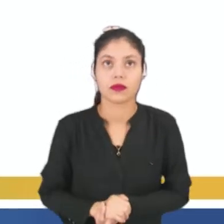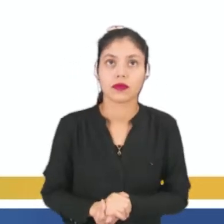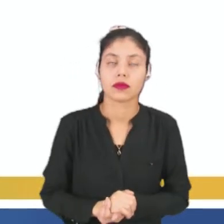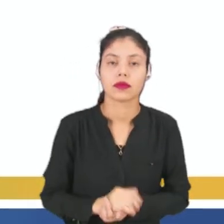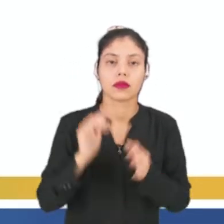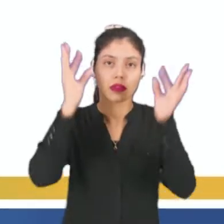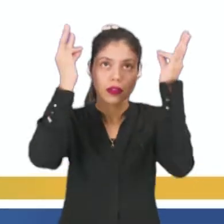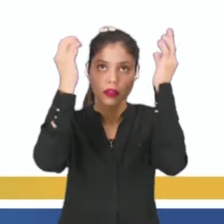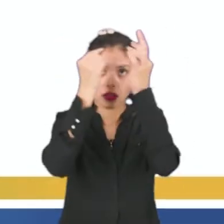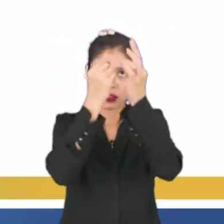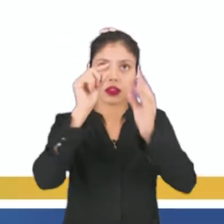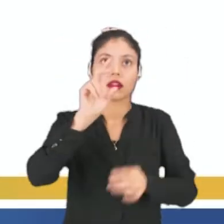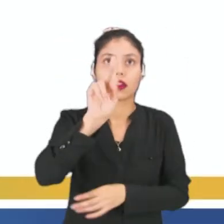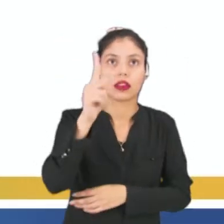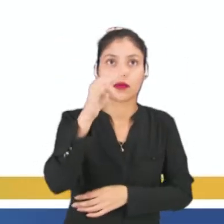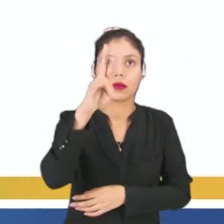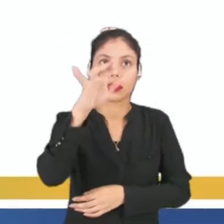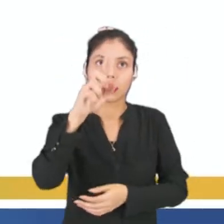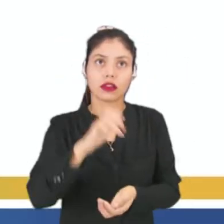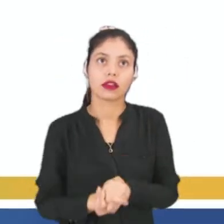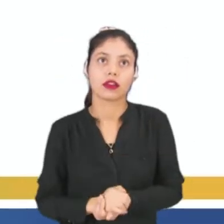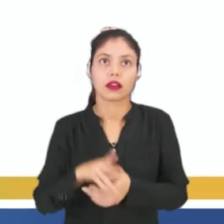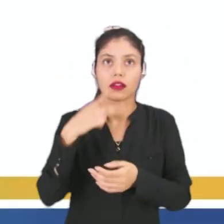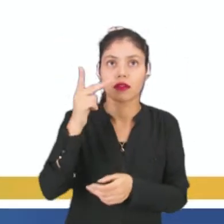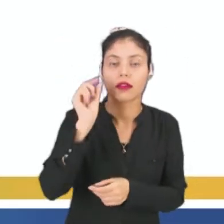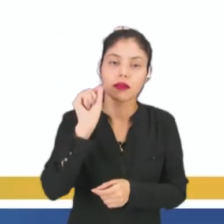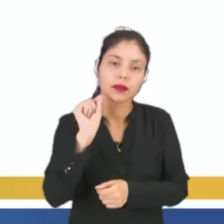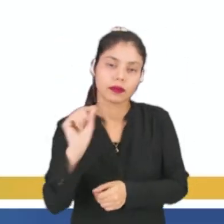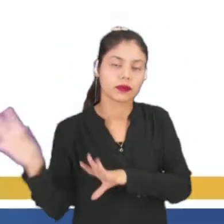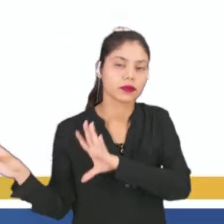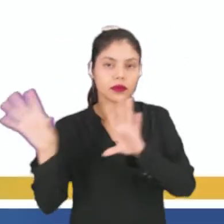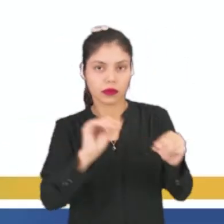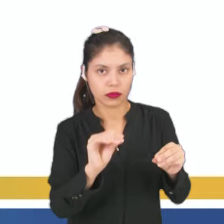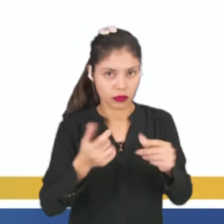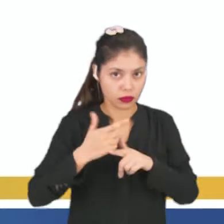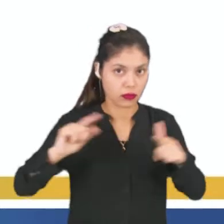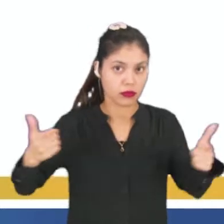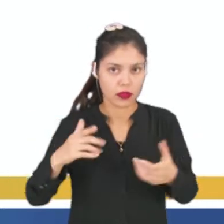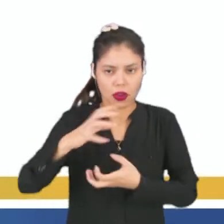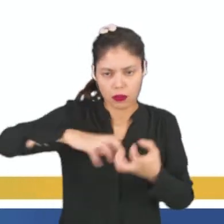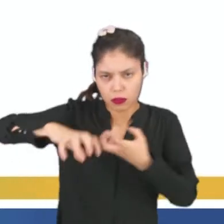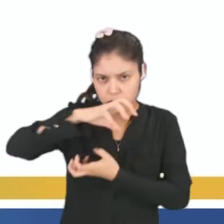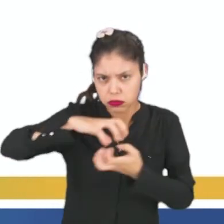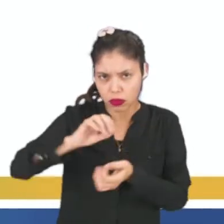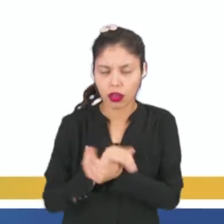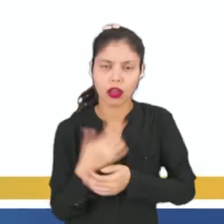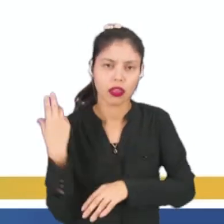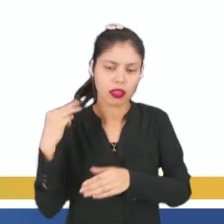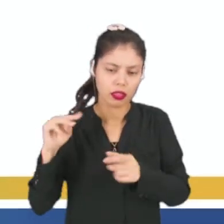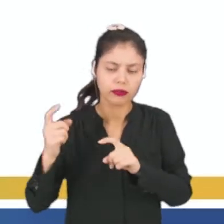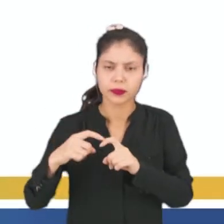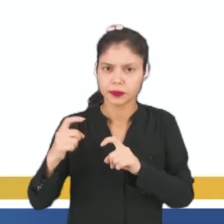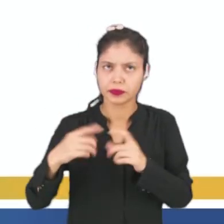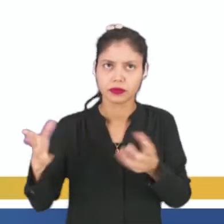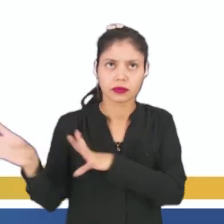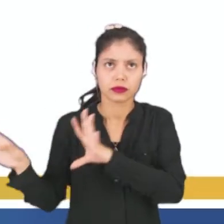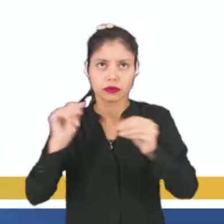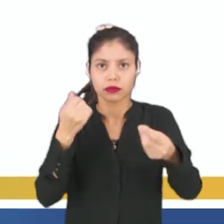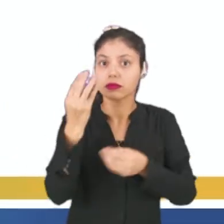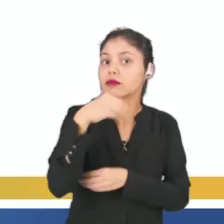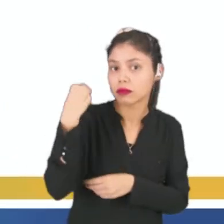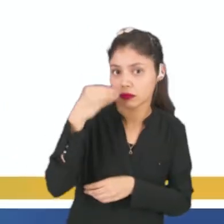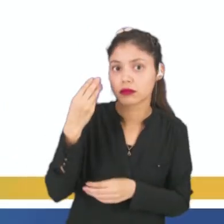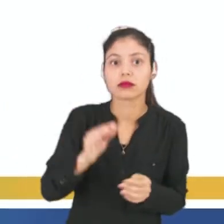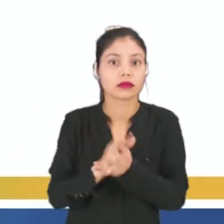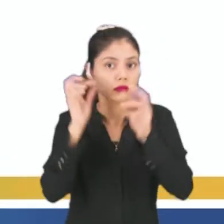grego chamado Hipócrates. Na verdade, Hipócrates trouxe uma grande revolução na medicina, porque através dos seus experimentos, de